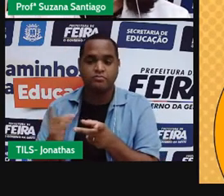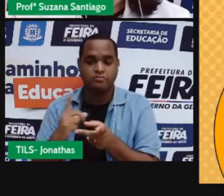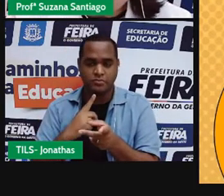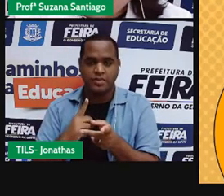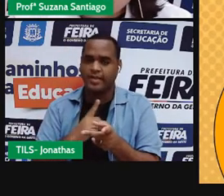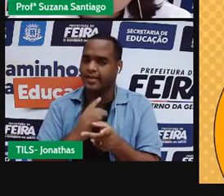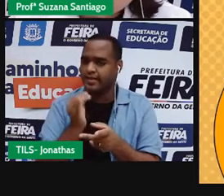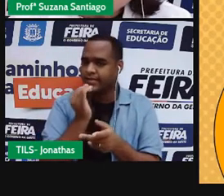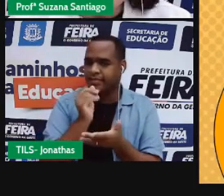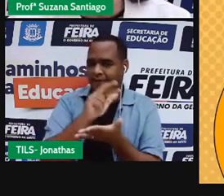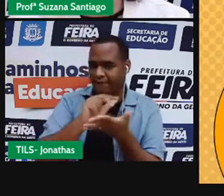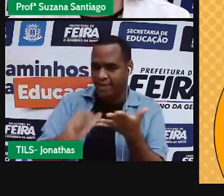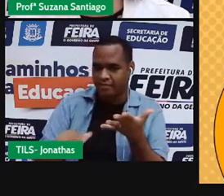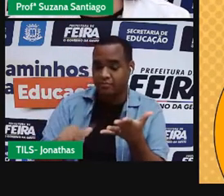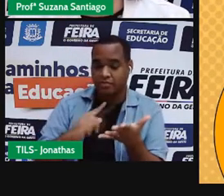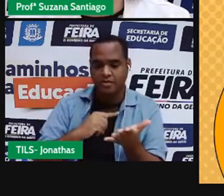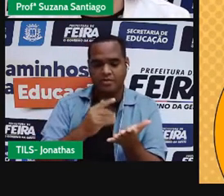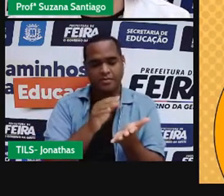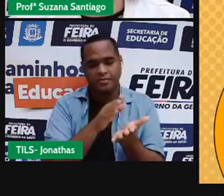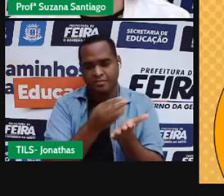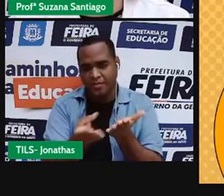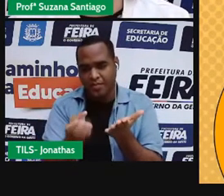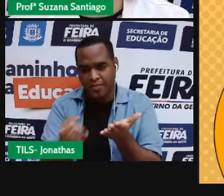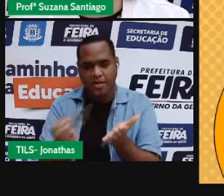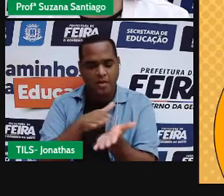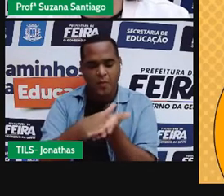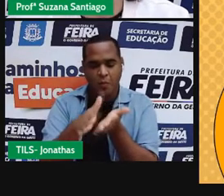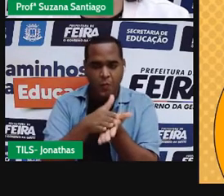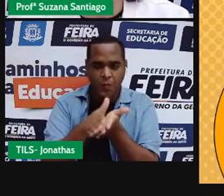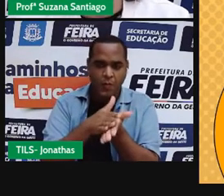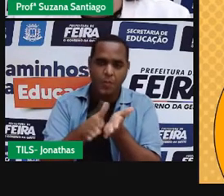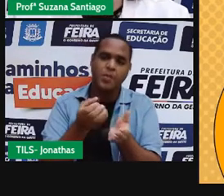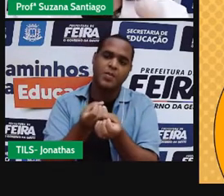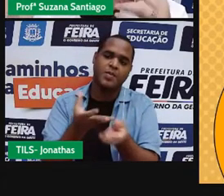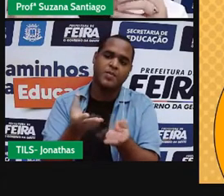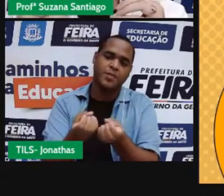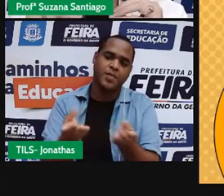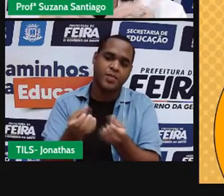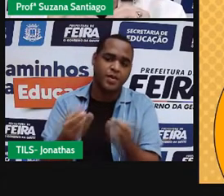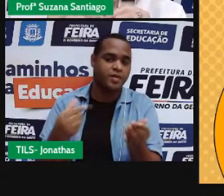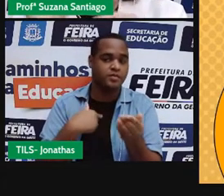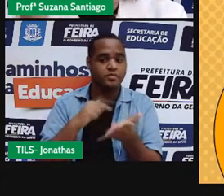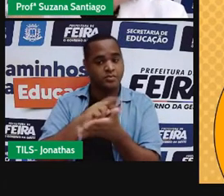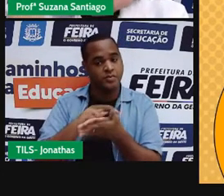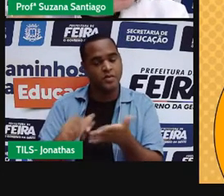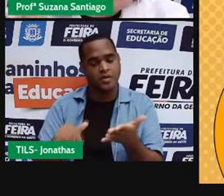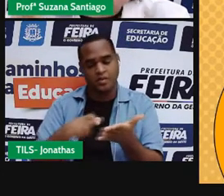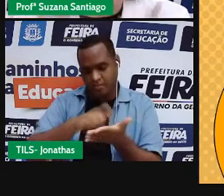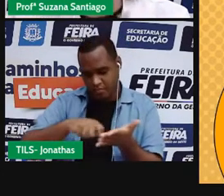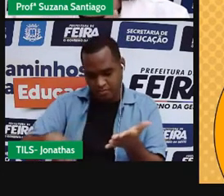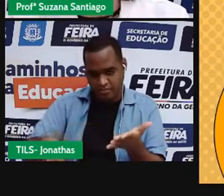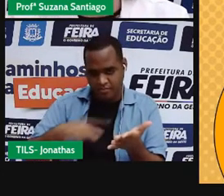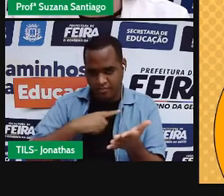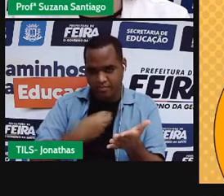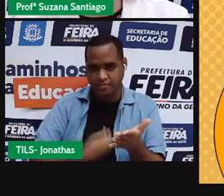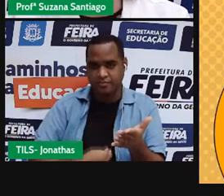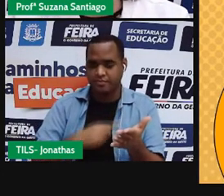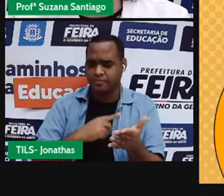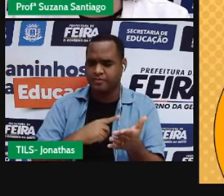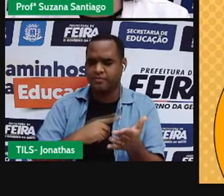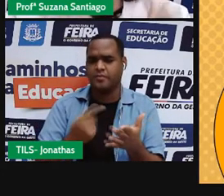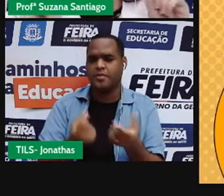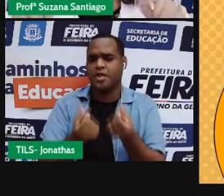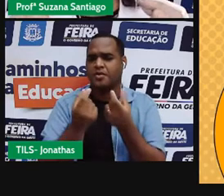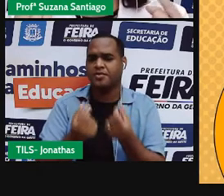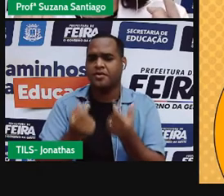muitos exemplares, depois que o jornal já tinha conseguido muitos assinantes e já tinha lucrado muito com